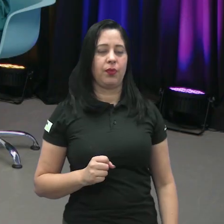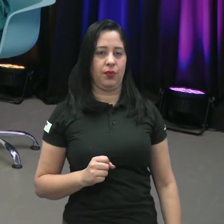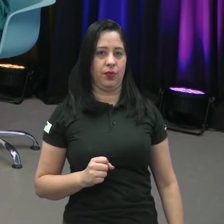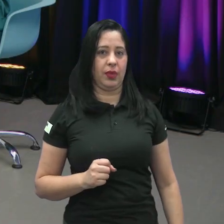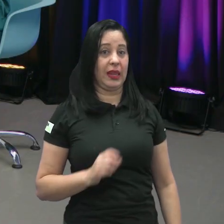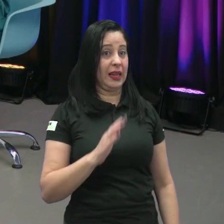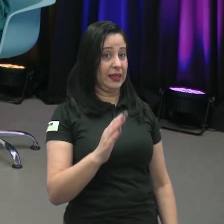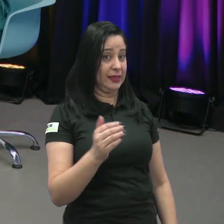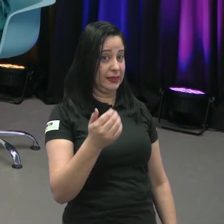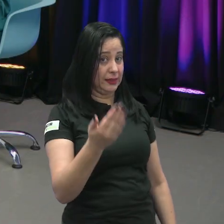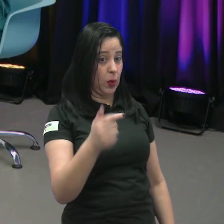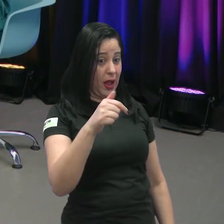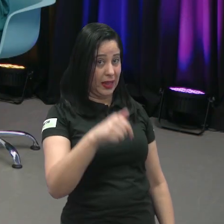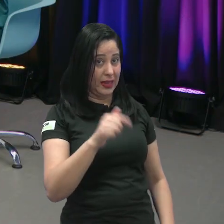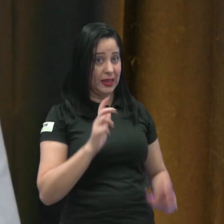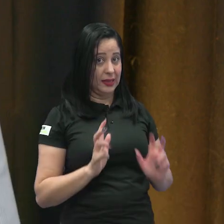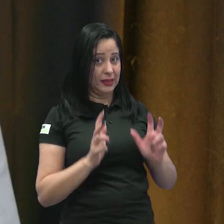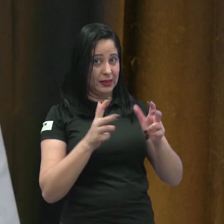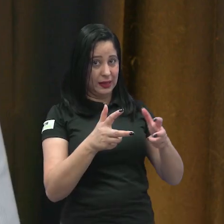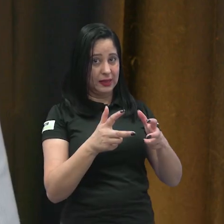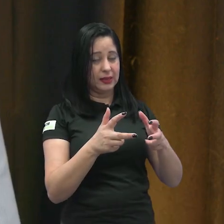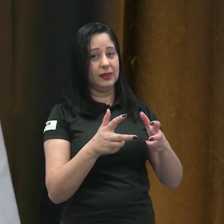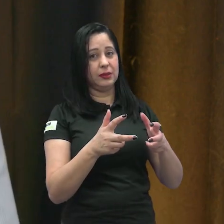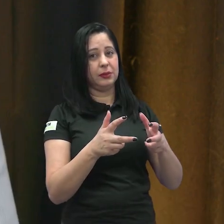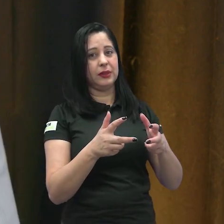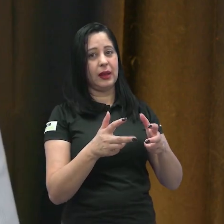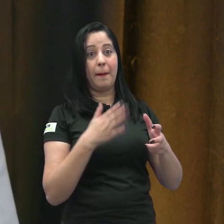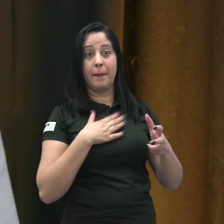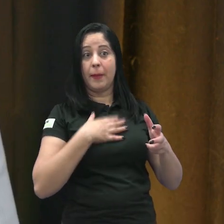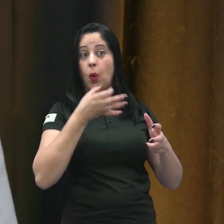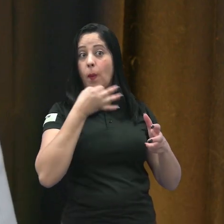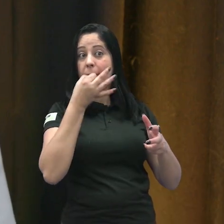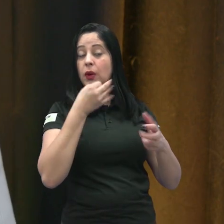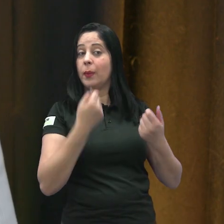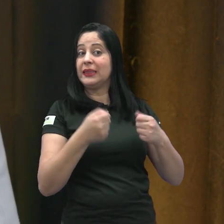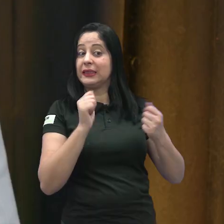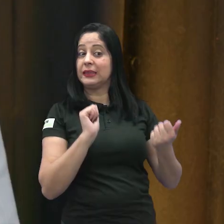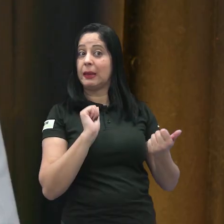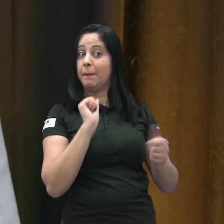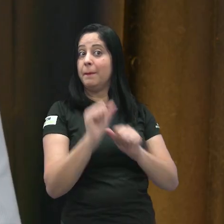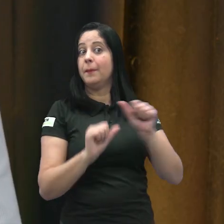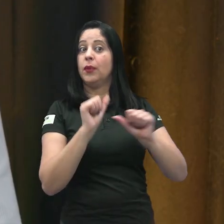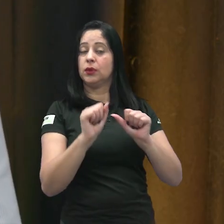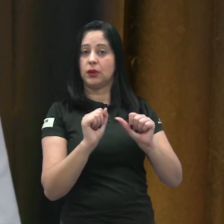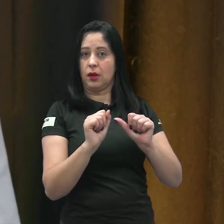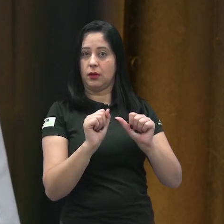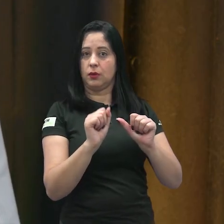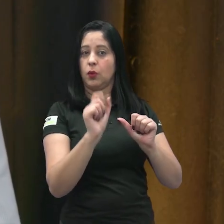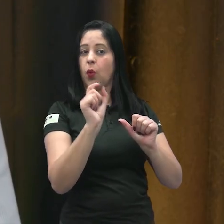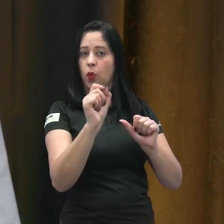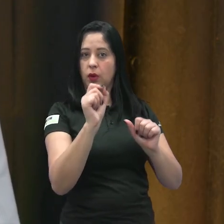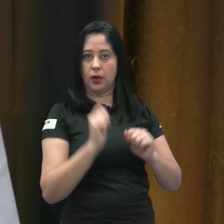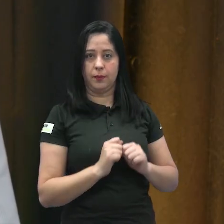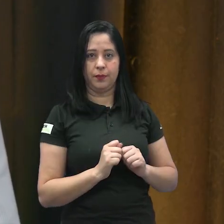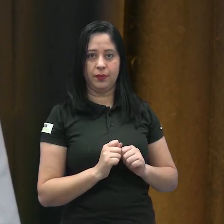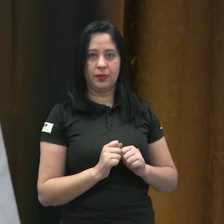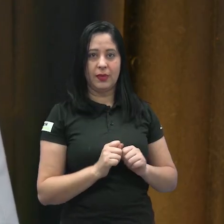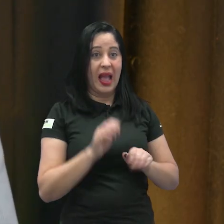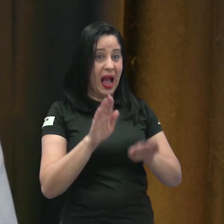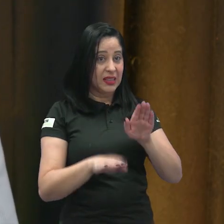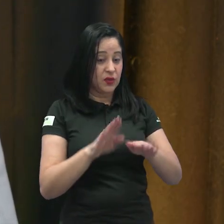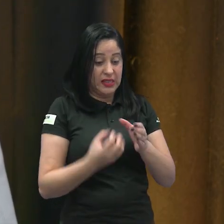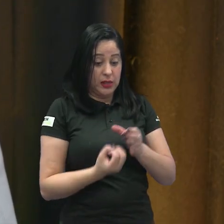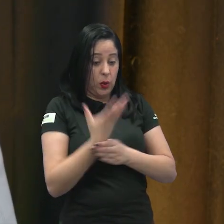coisa que a gente tem aqui na Câmara, né, que precisa, na minha opinião, ser mudado, que você, às